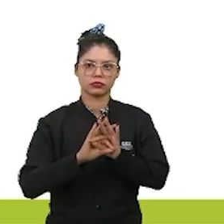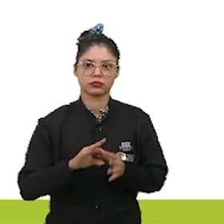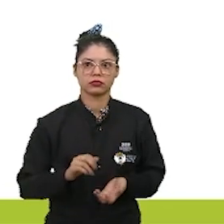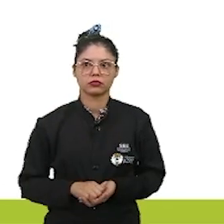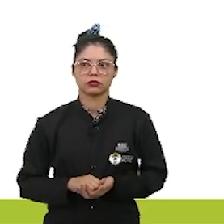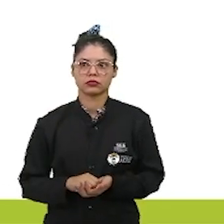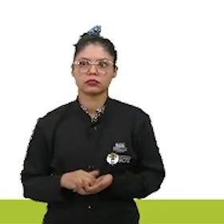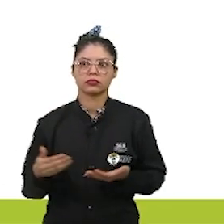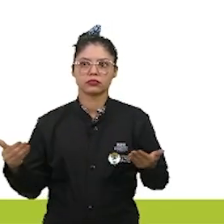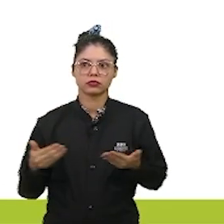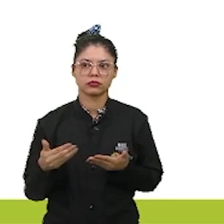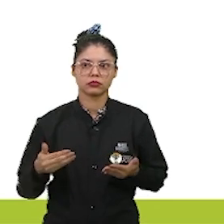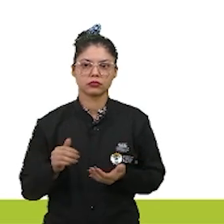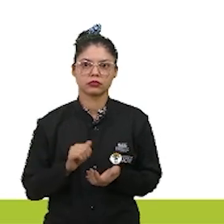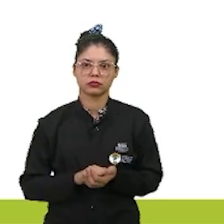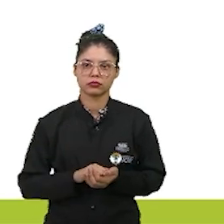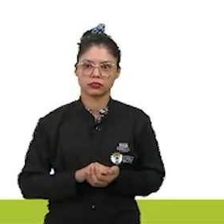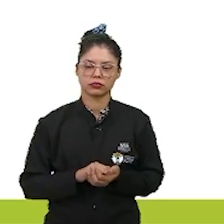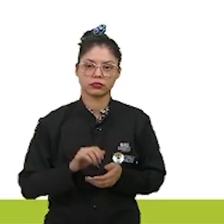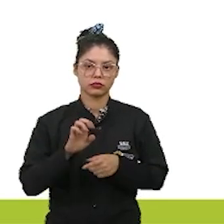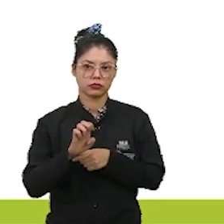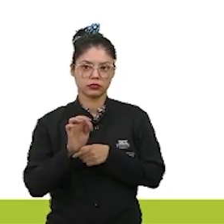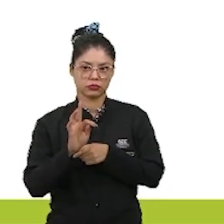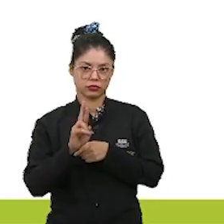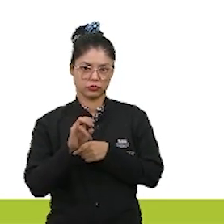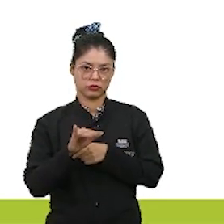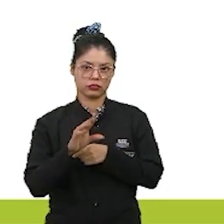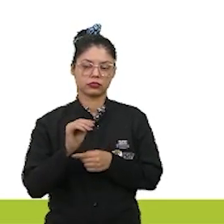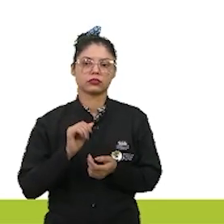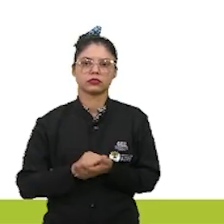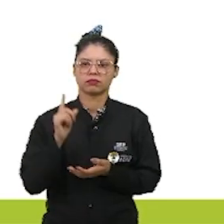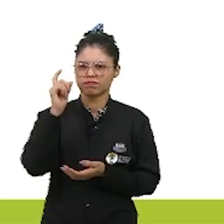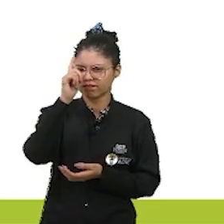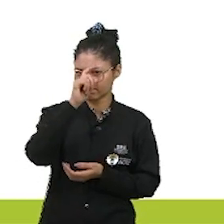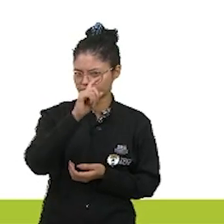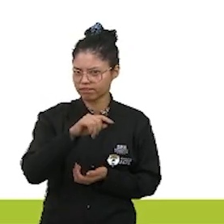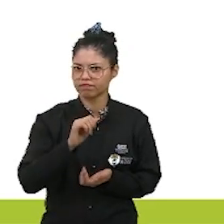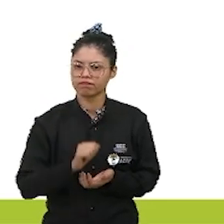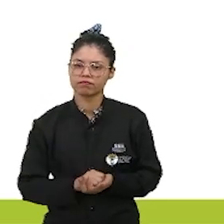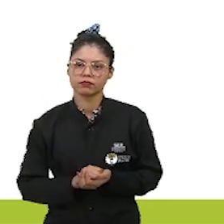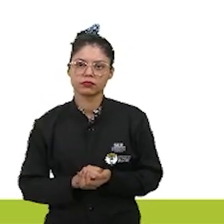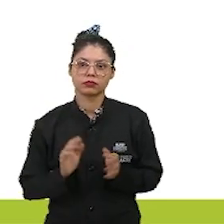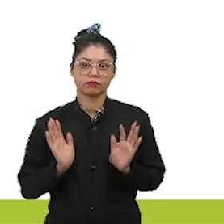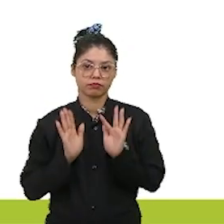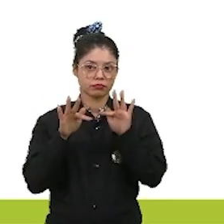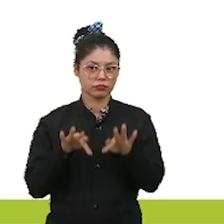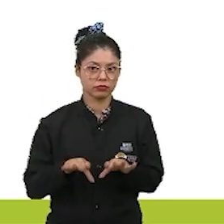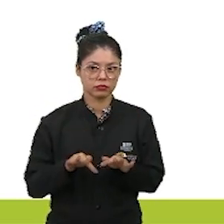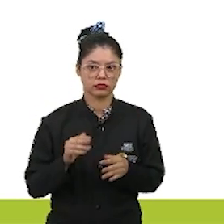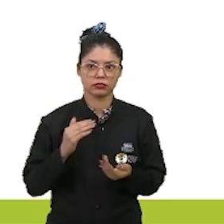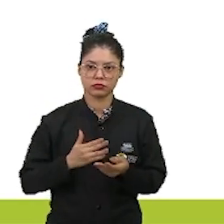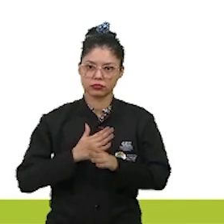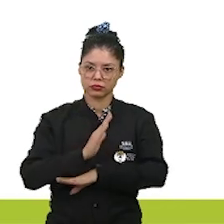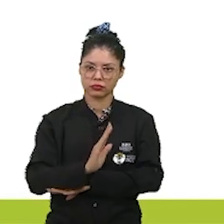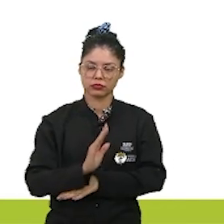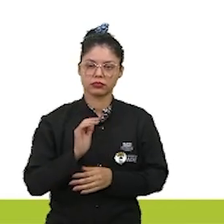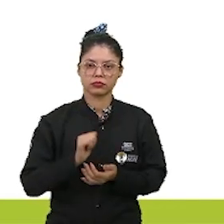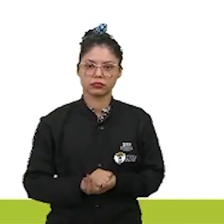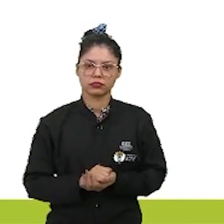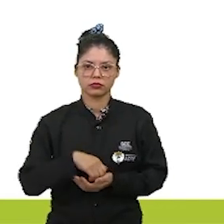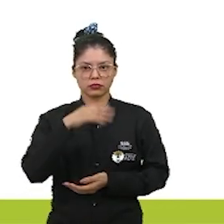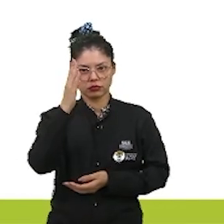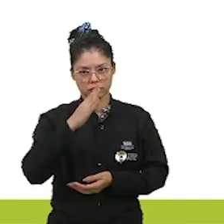caso, colocamos aí o entretanto. Entretanto, as dificuldades não se encerram ao atravessar